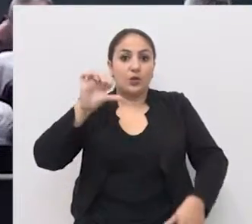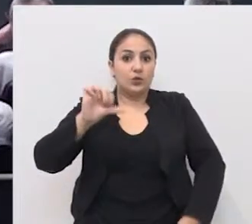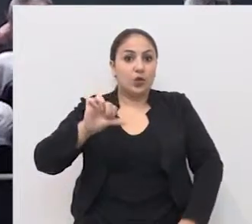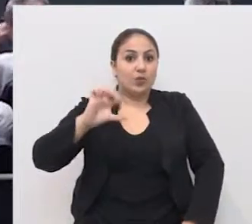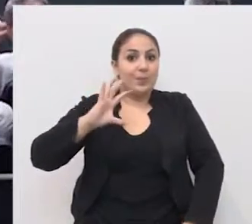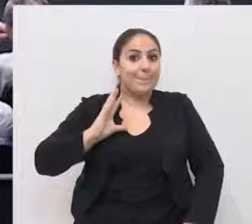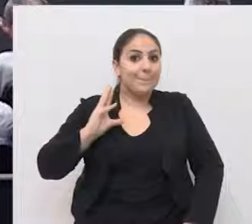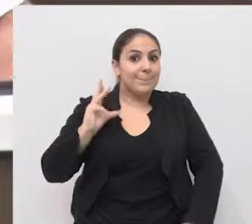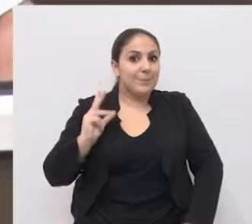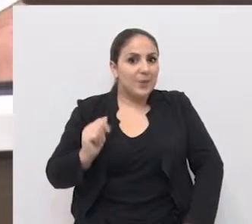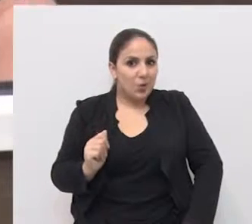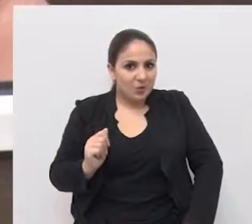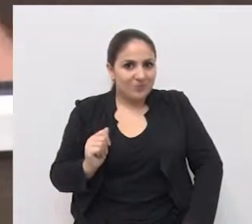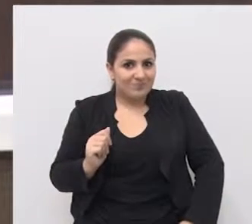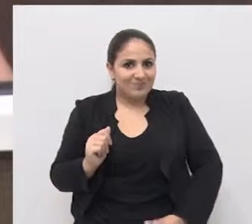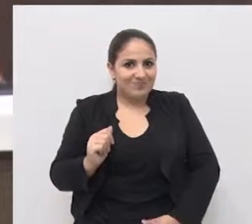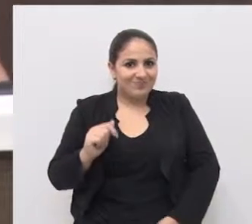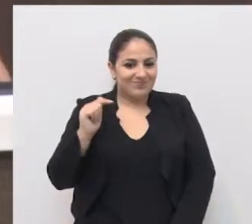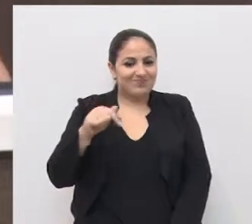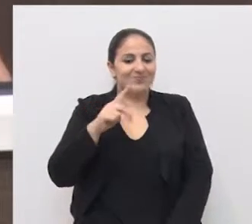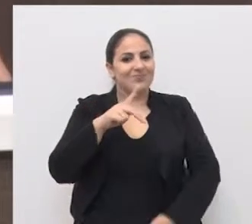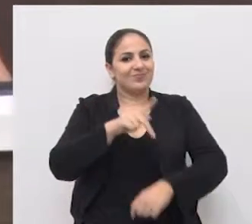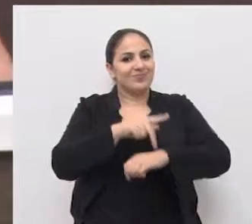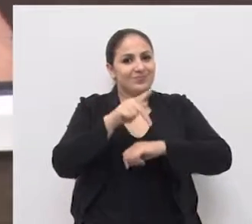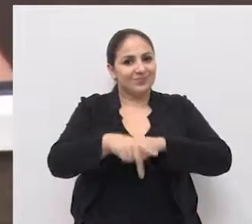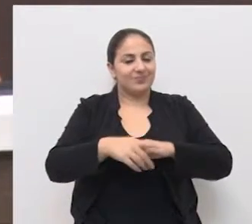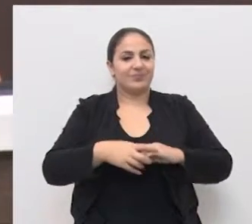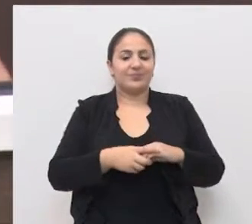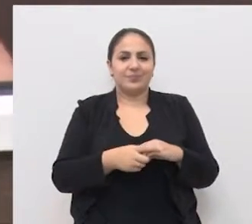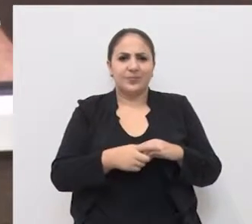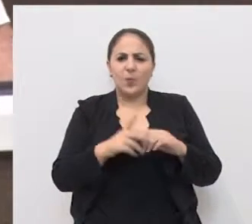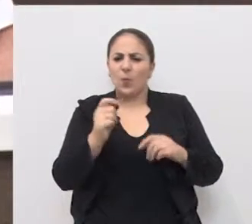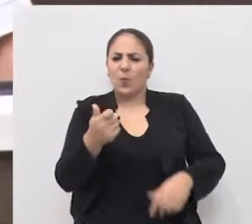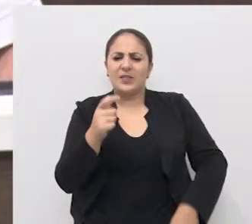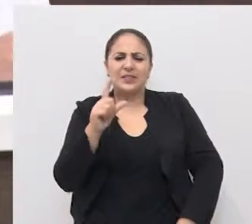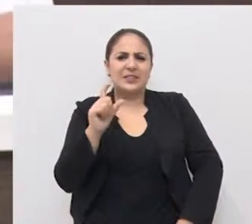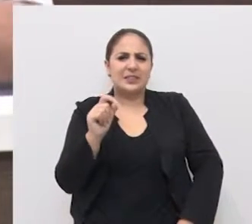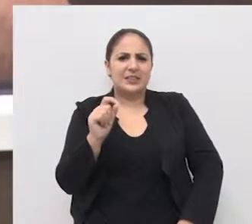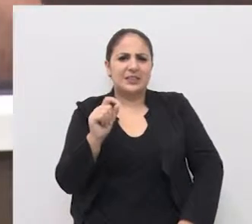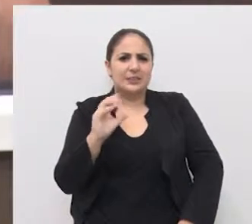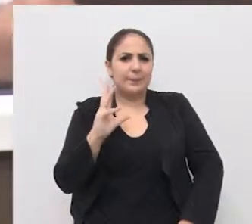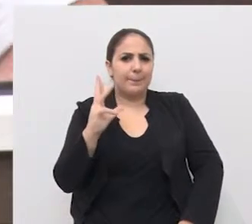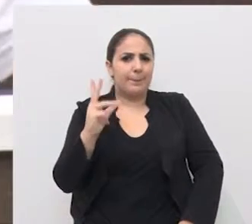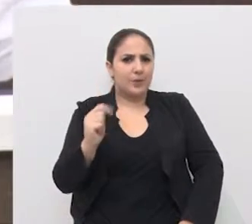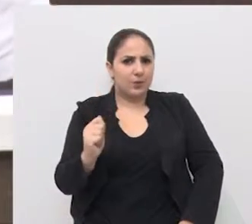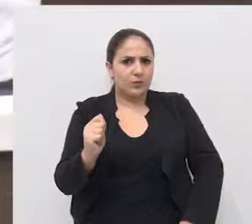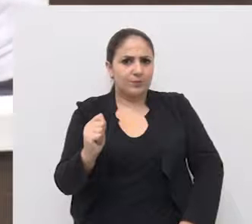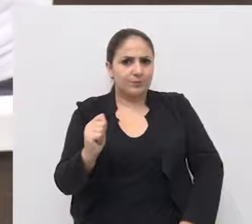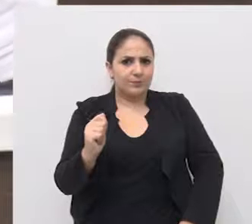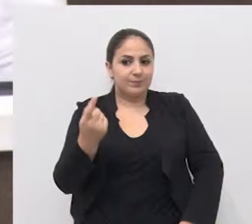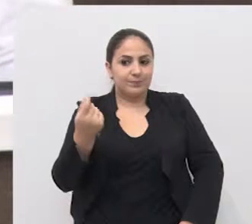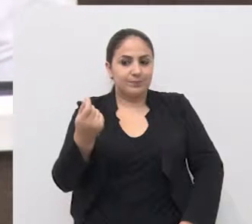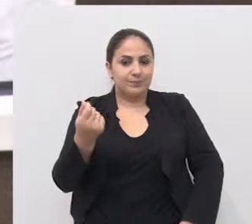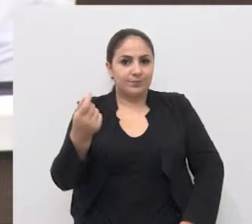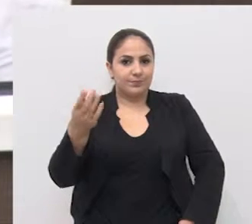renda 9 milhões em Passo Fundo. Quase 10 milhões.